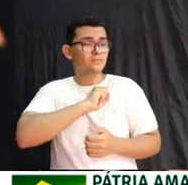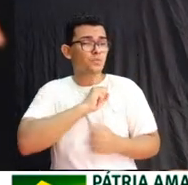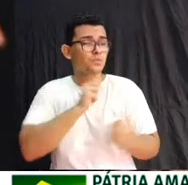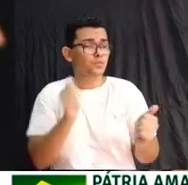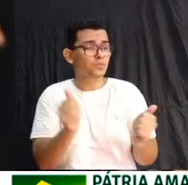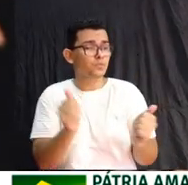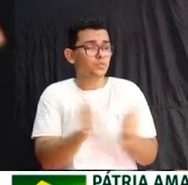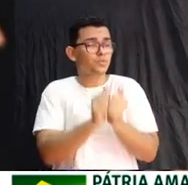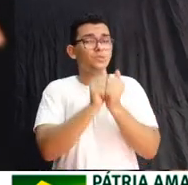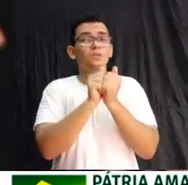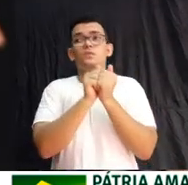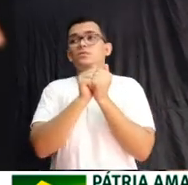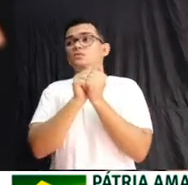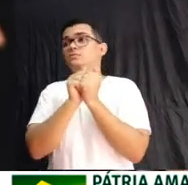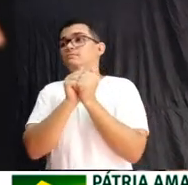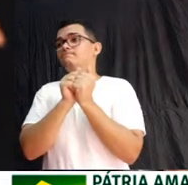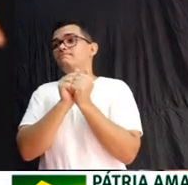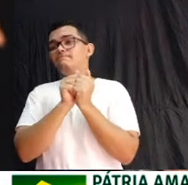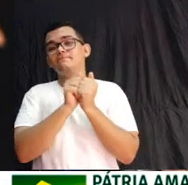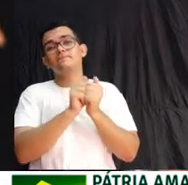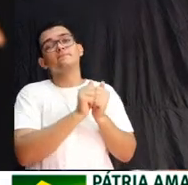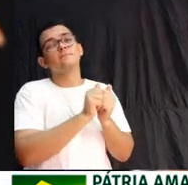demais.